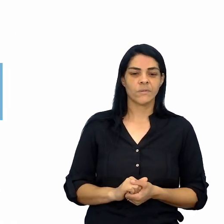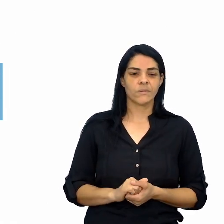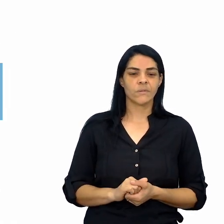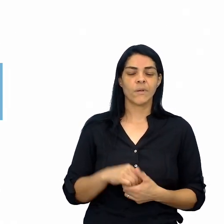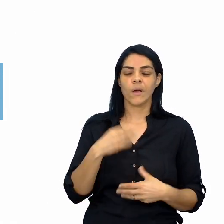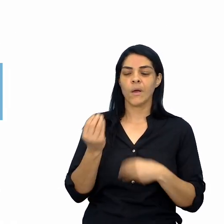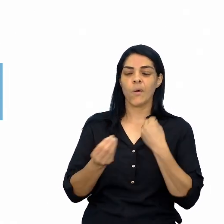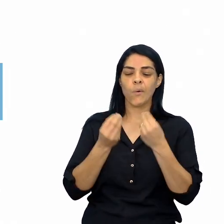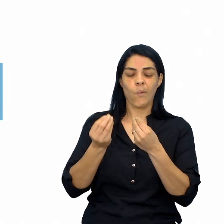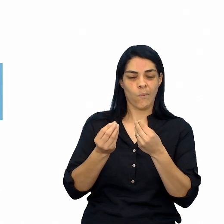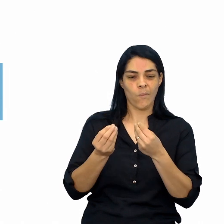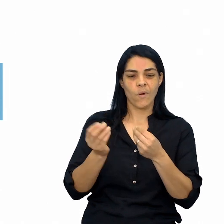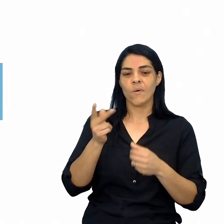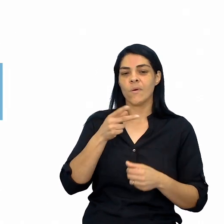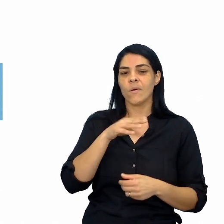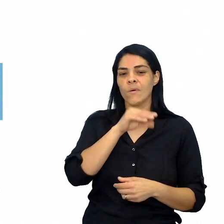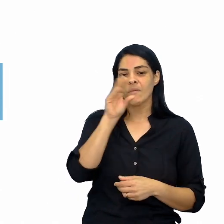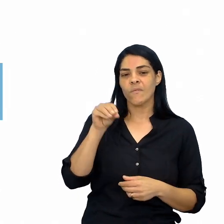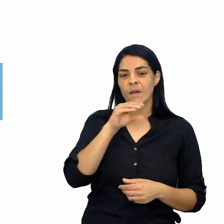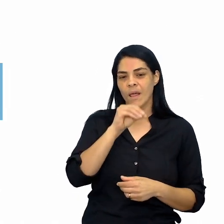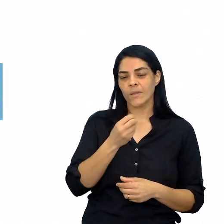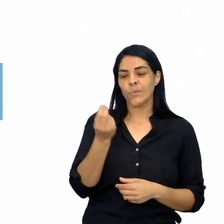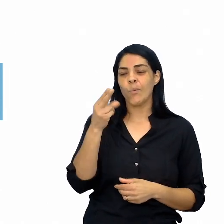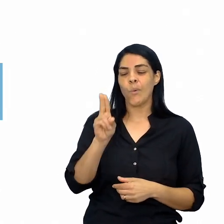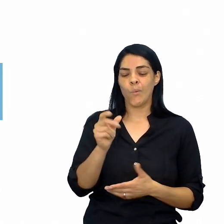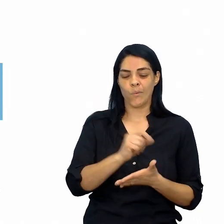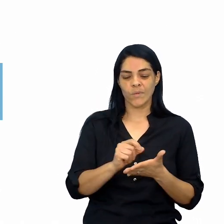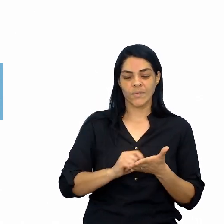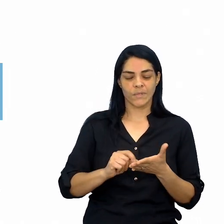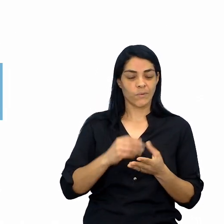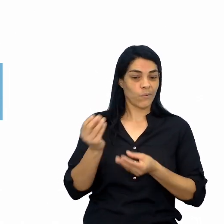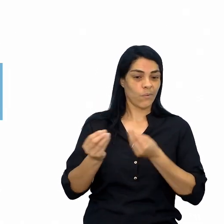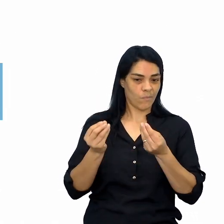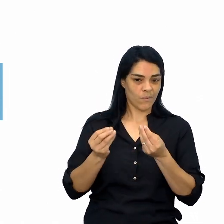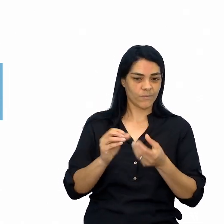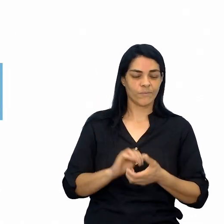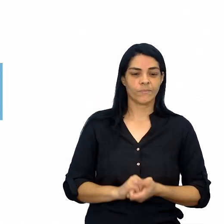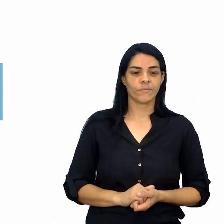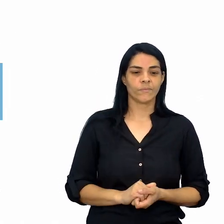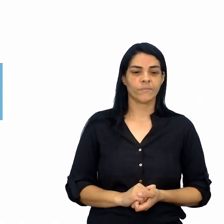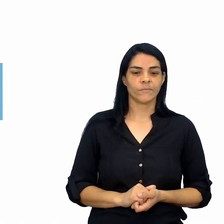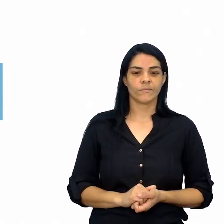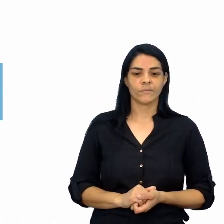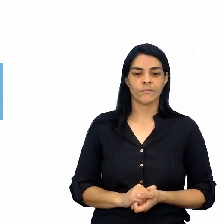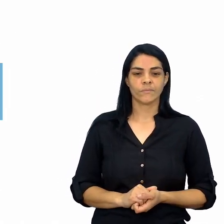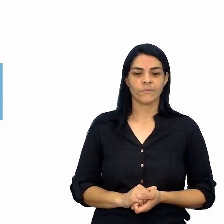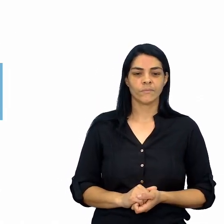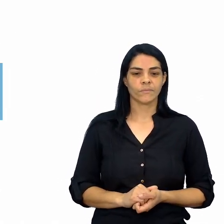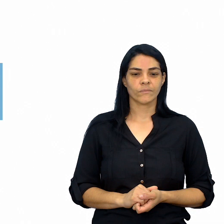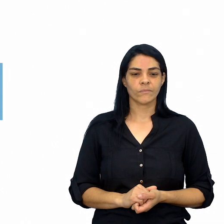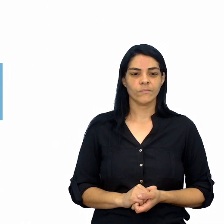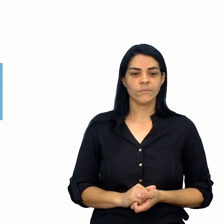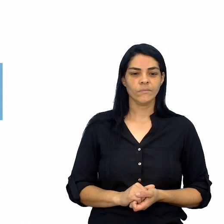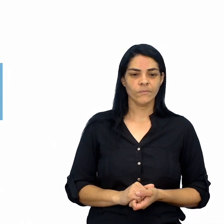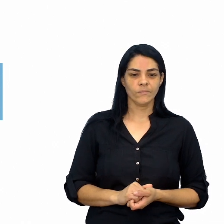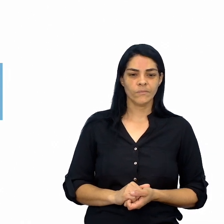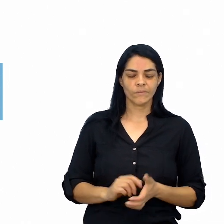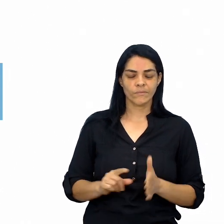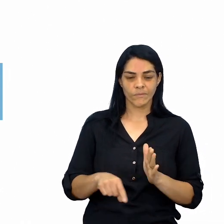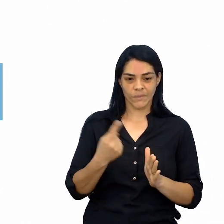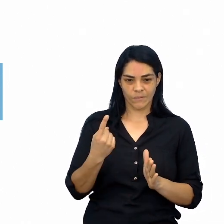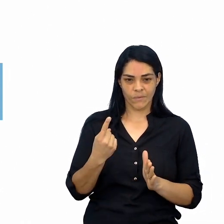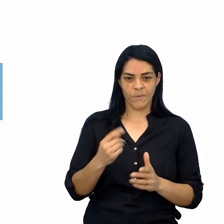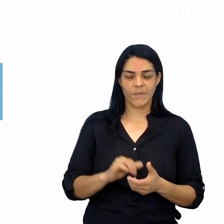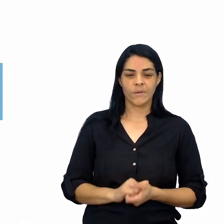como será dito ou escrito. Vamos lá falar de cada um deles. Em primeiro